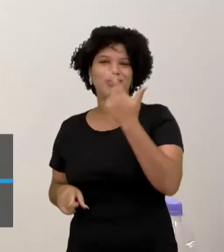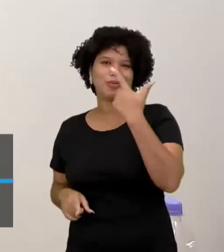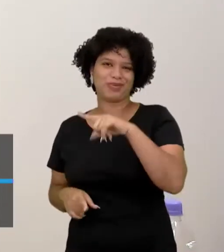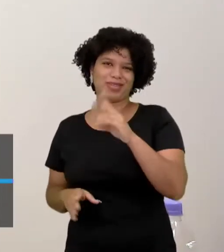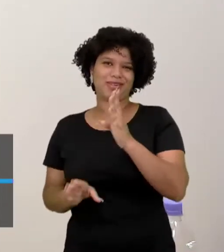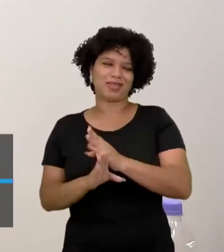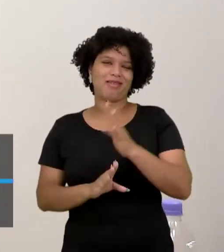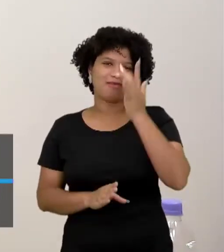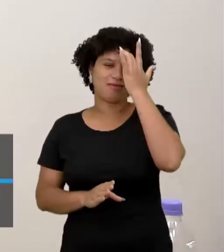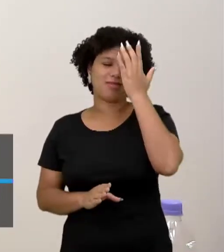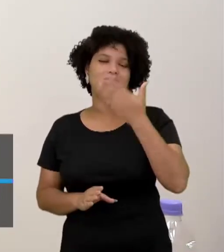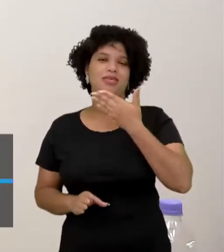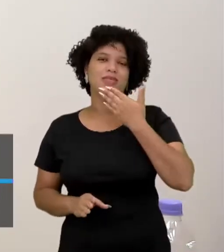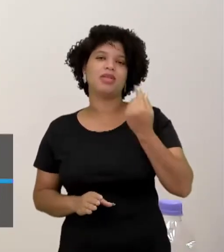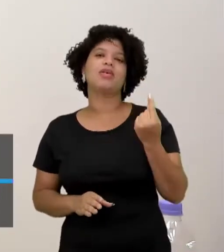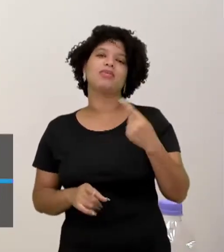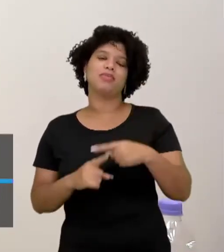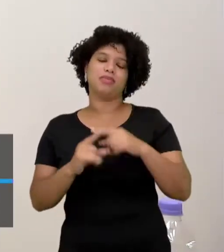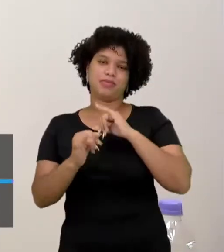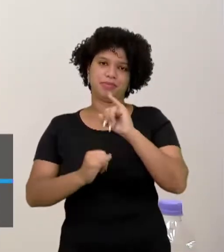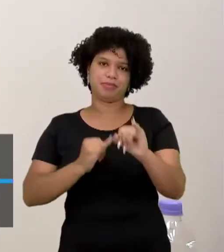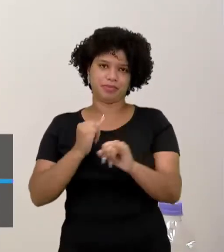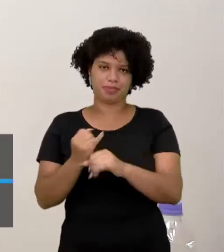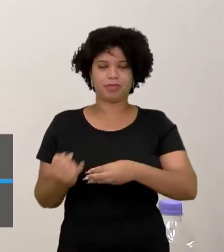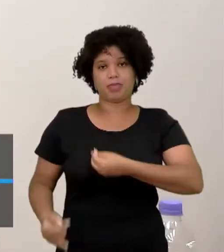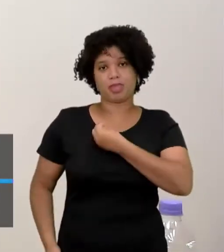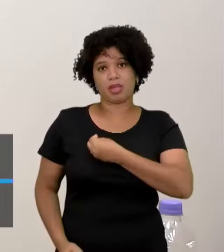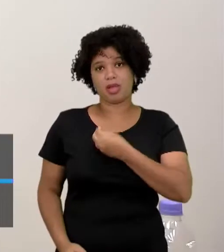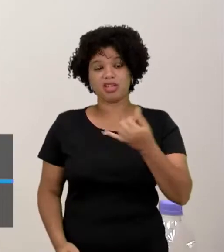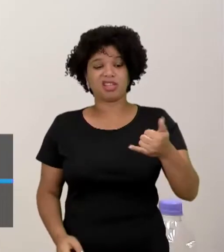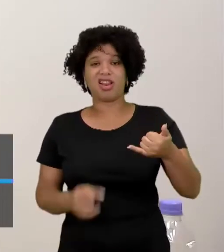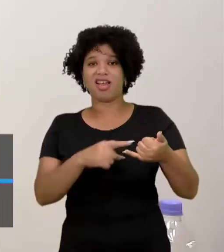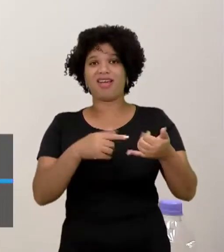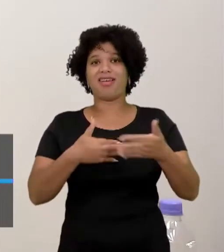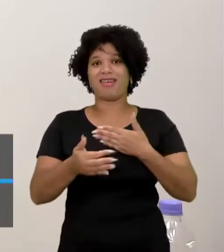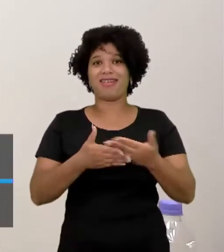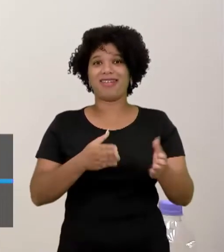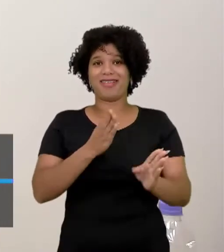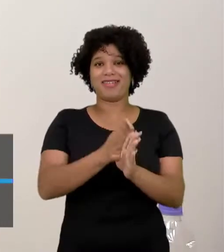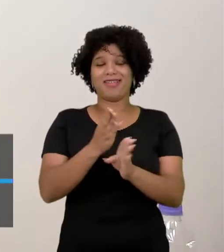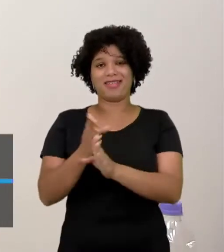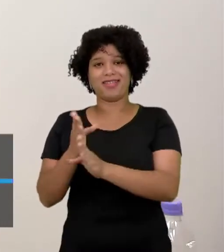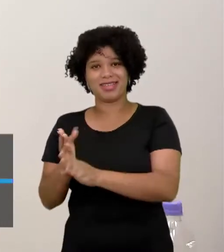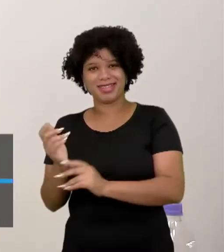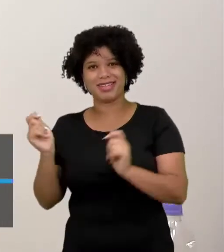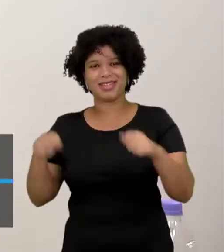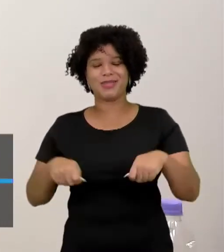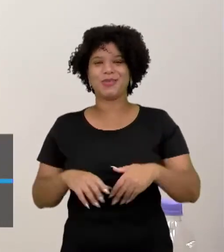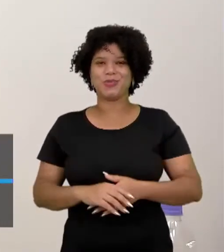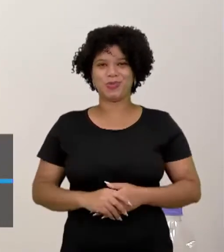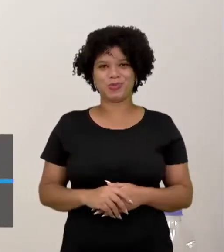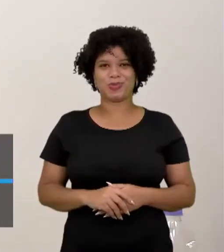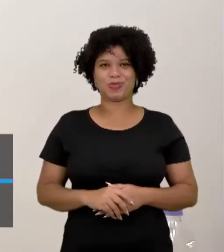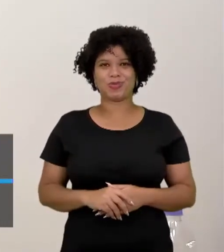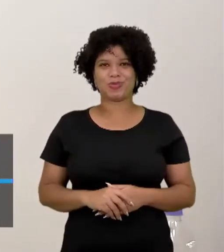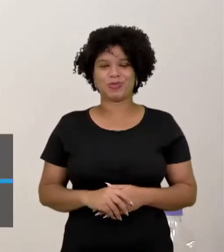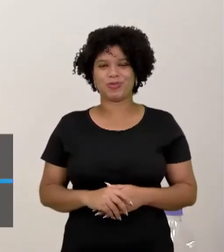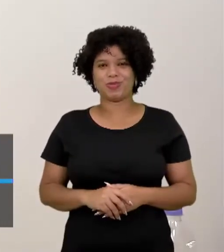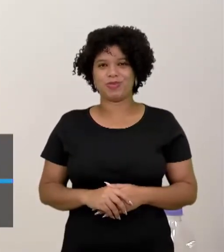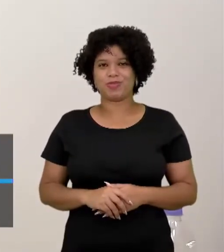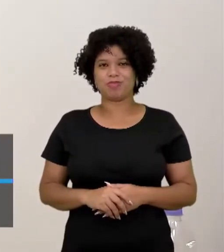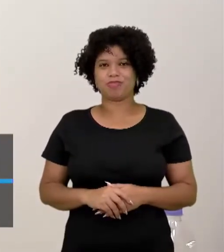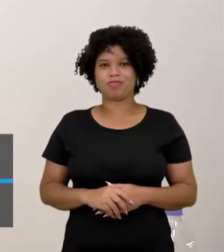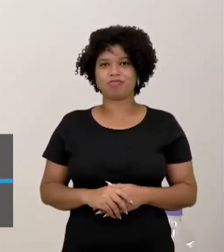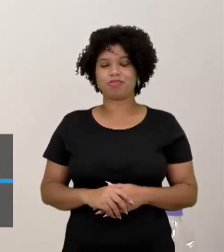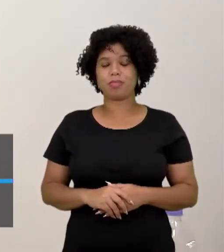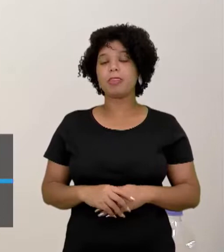está mais fácil pela internet, até porque através do celular você consegue pesquisar. E antes da gente falar sobre